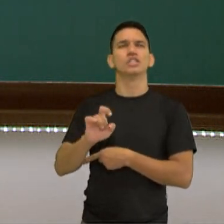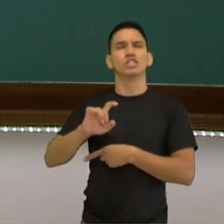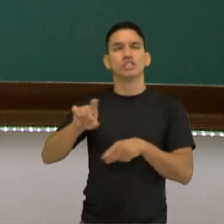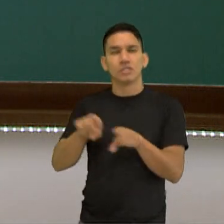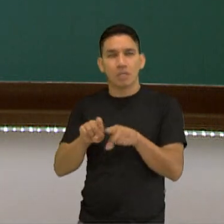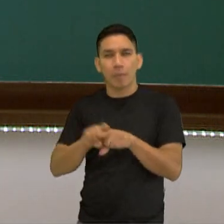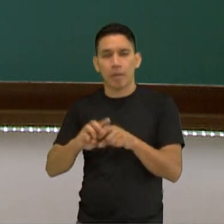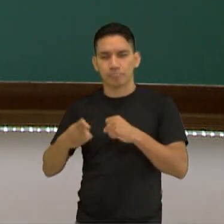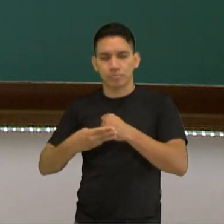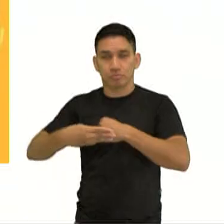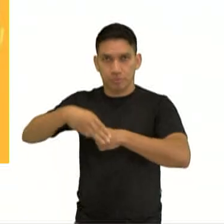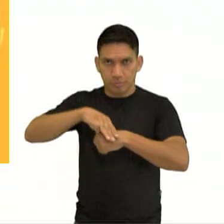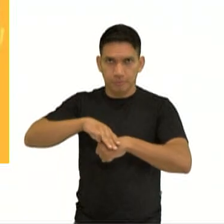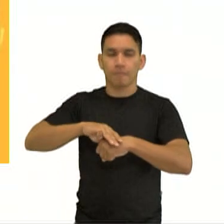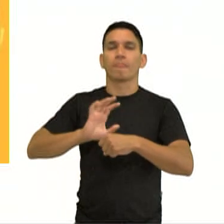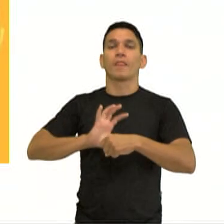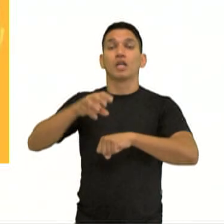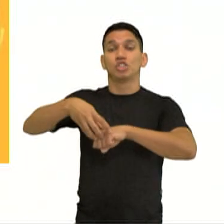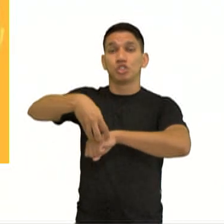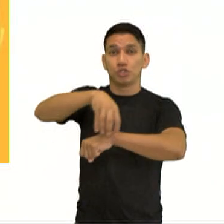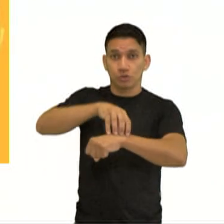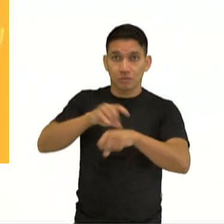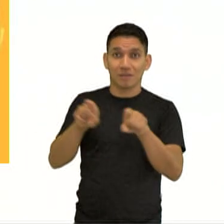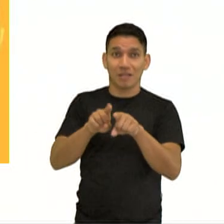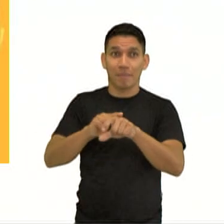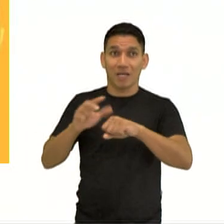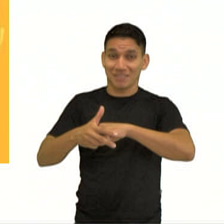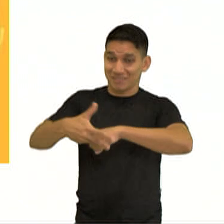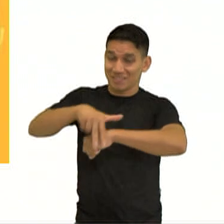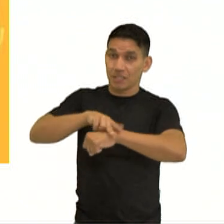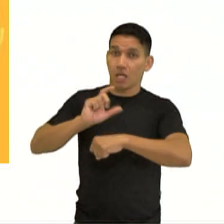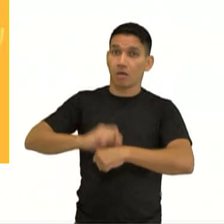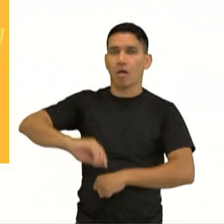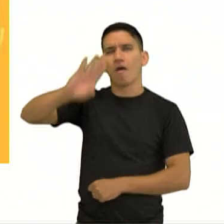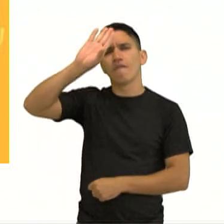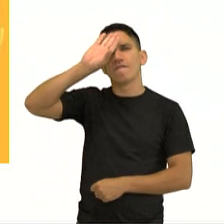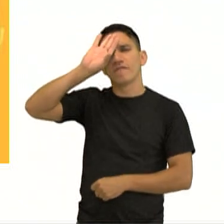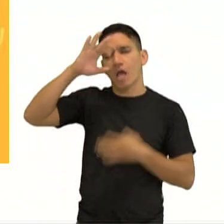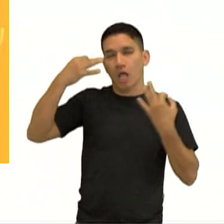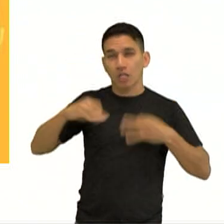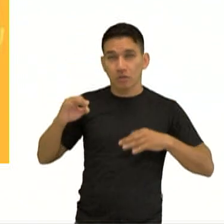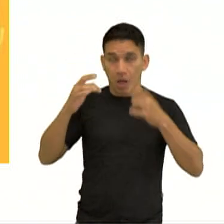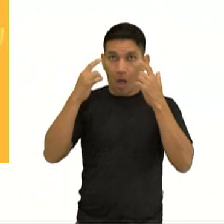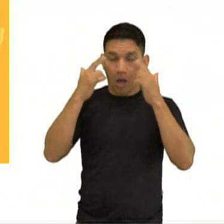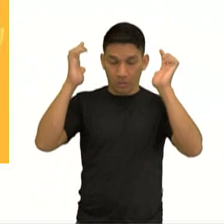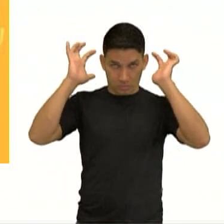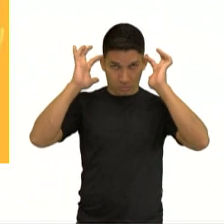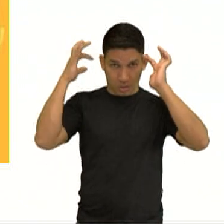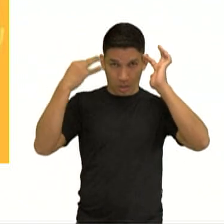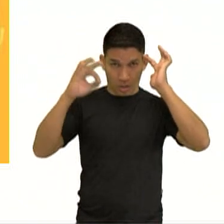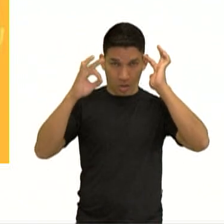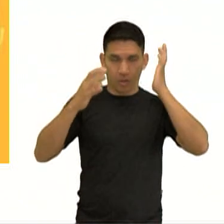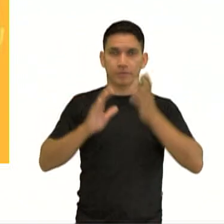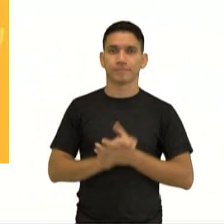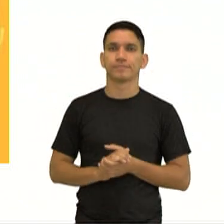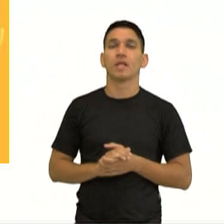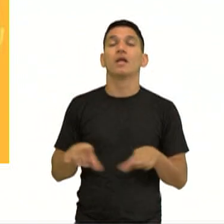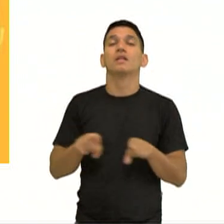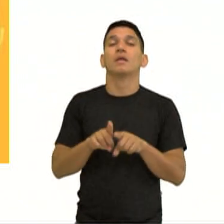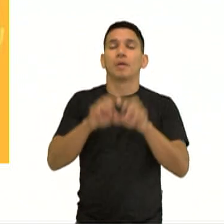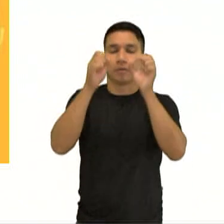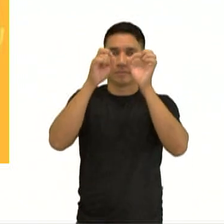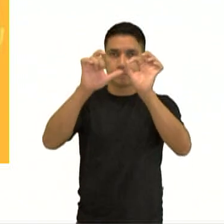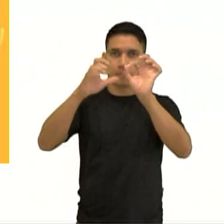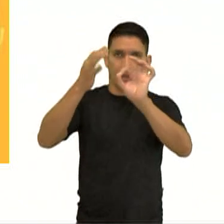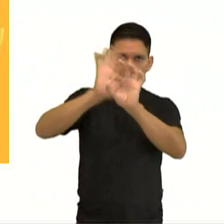são causadas pelo Aedes aegypti. Febre, dor no corpo e atrás dos olhos na dengue. Dores e inchaços nas articulações,